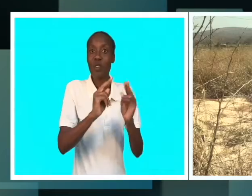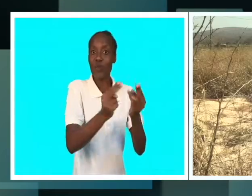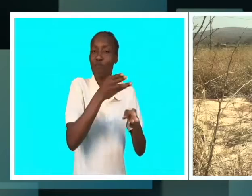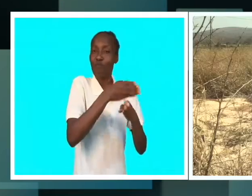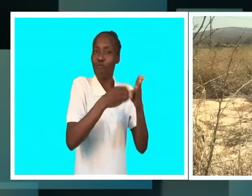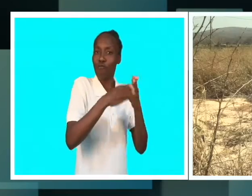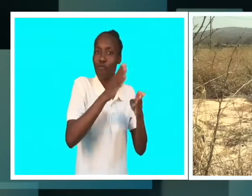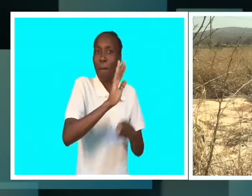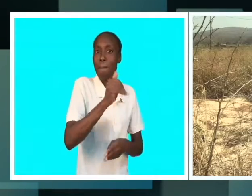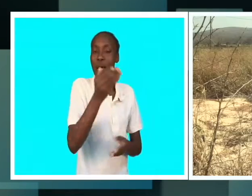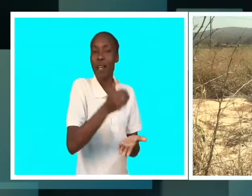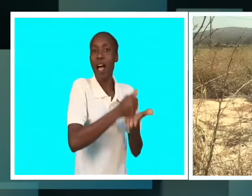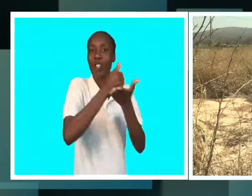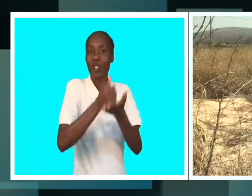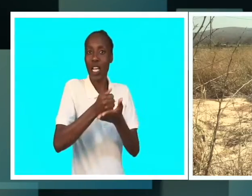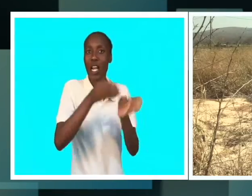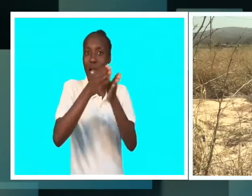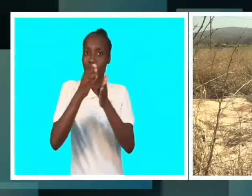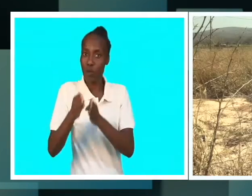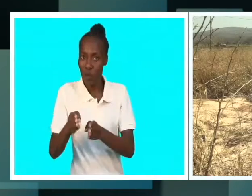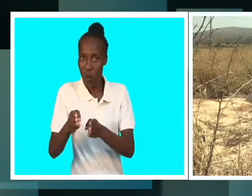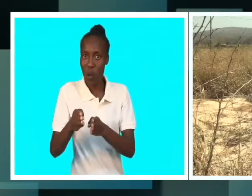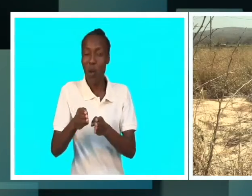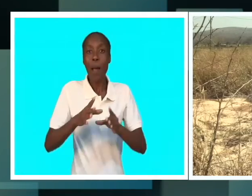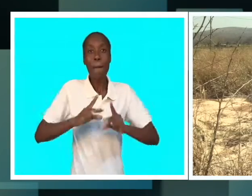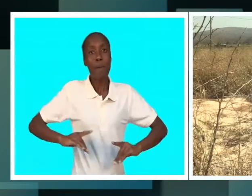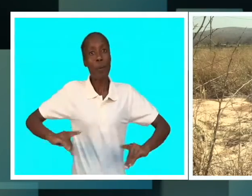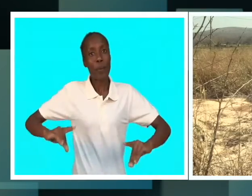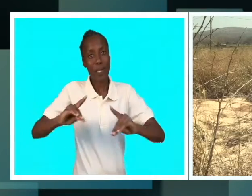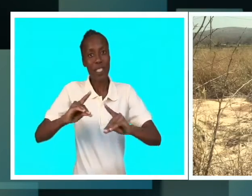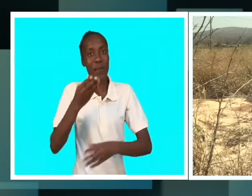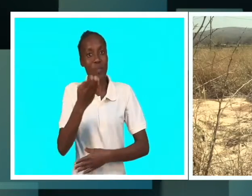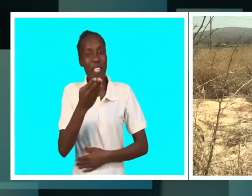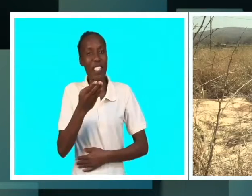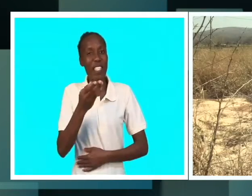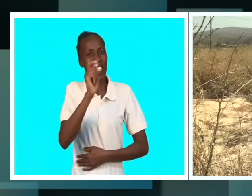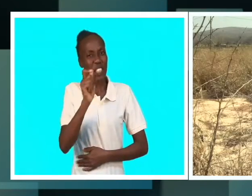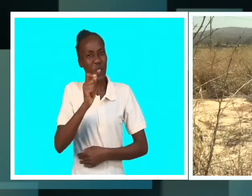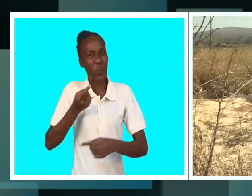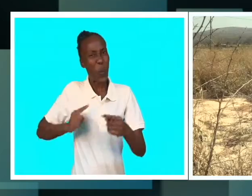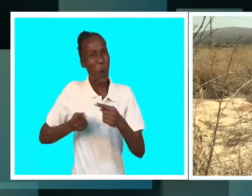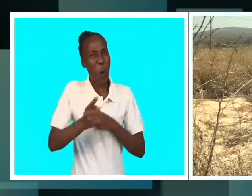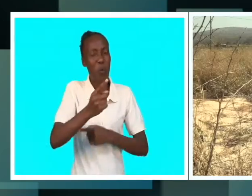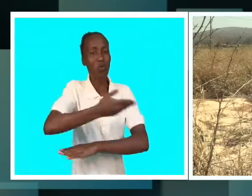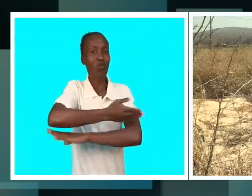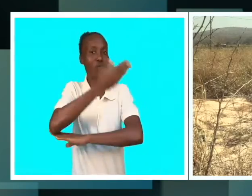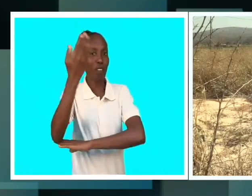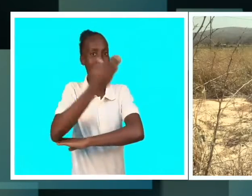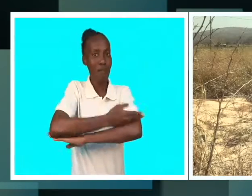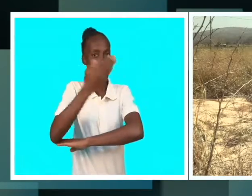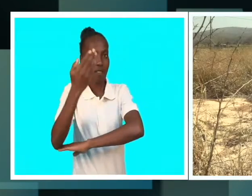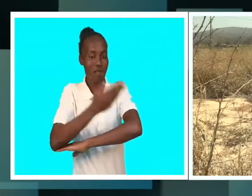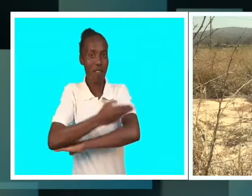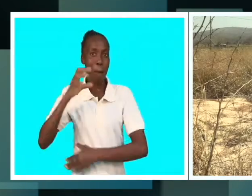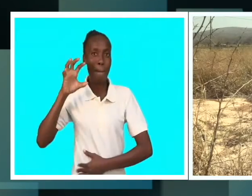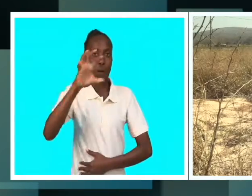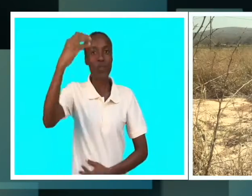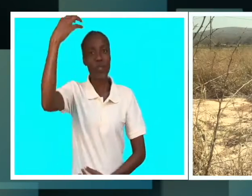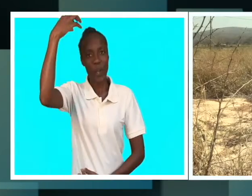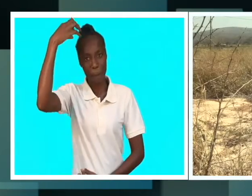empreendimento vai beneficiar os moradores do povoado de Macanda, distrito de Namaacha,